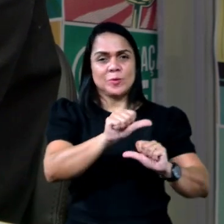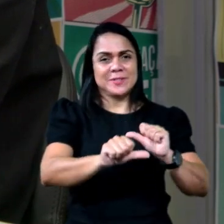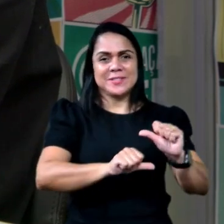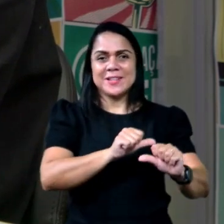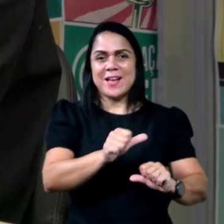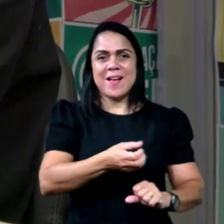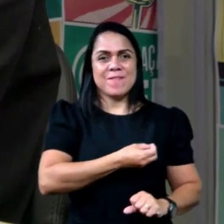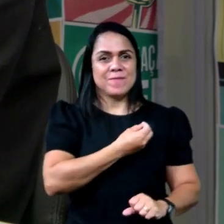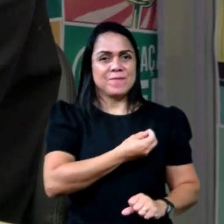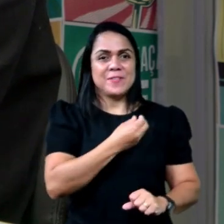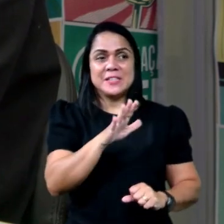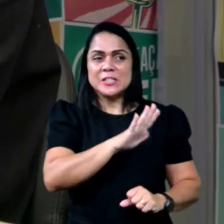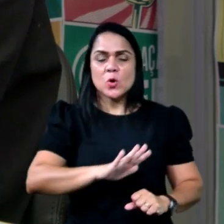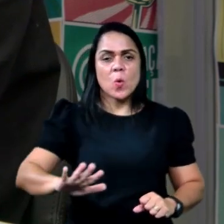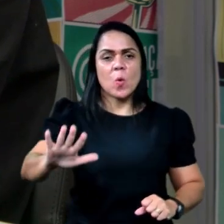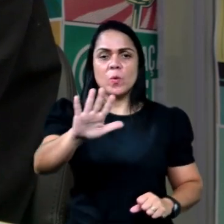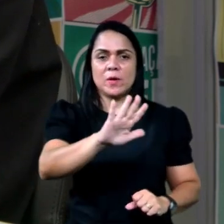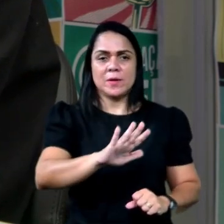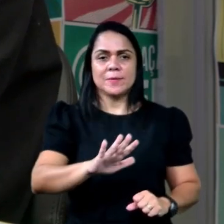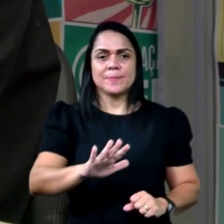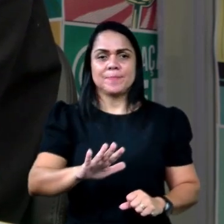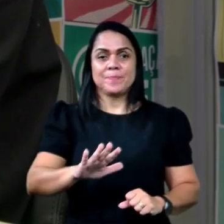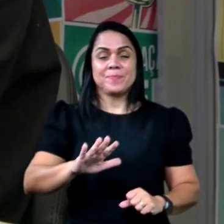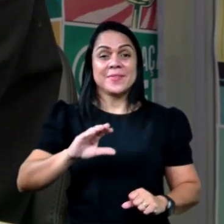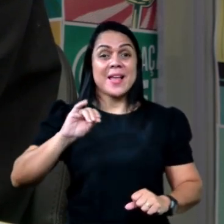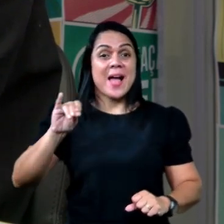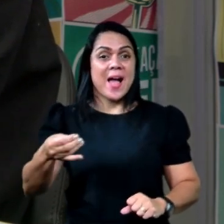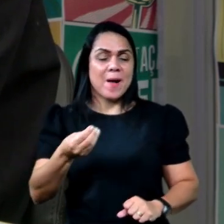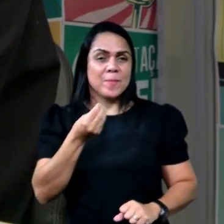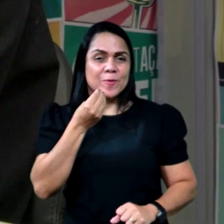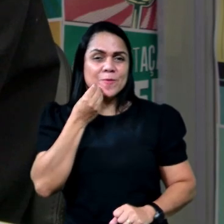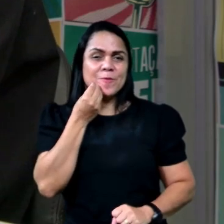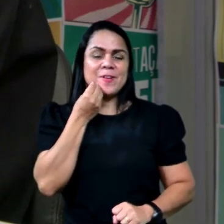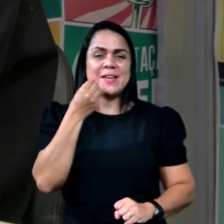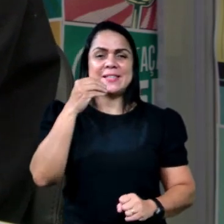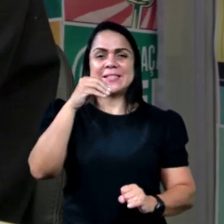qualquer área. E aproveite seu tempo dentro do Instituto Federal.